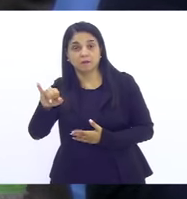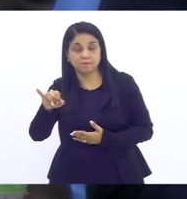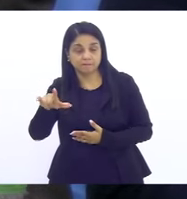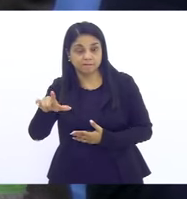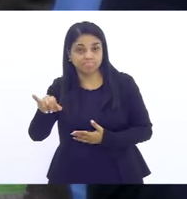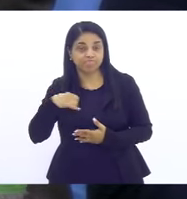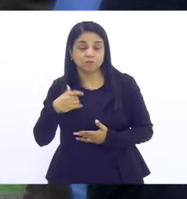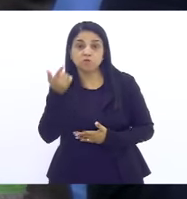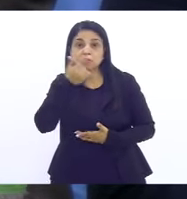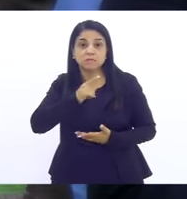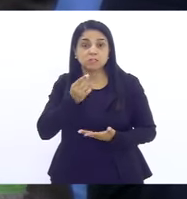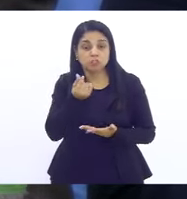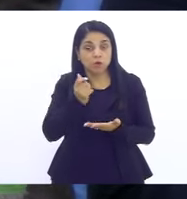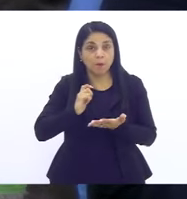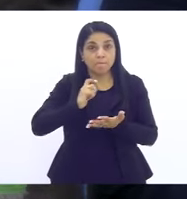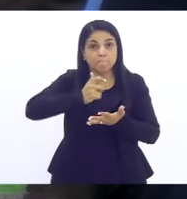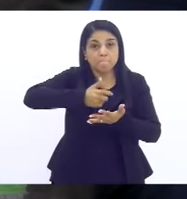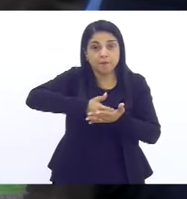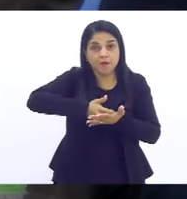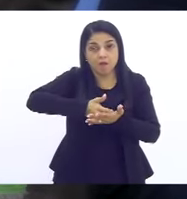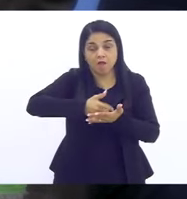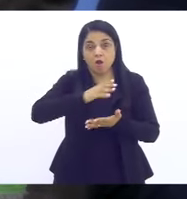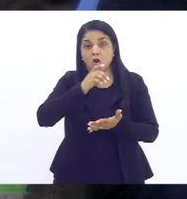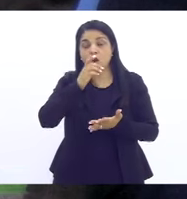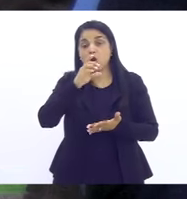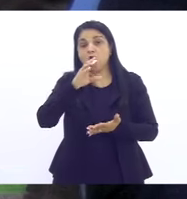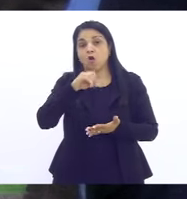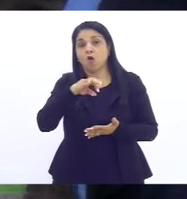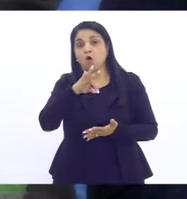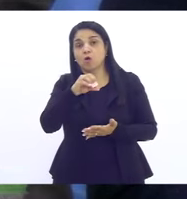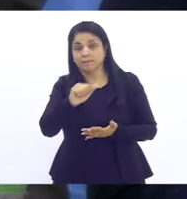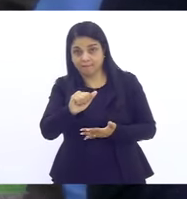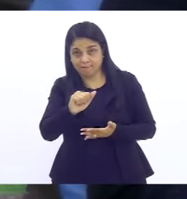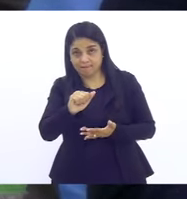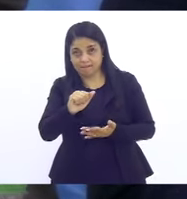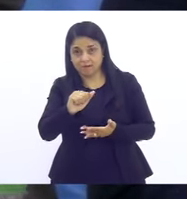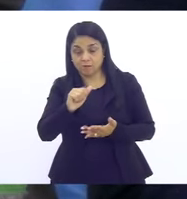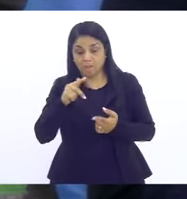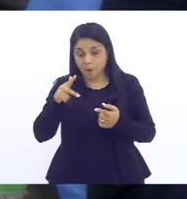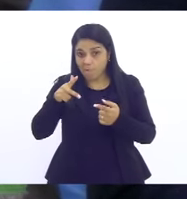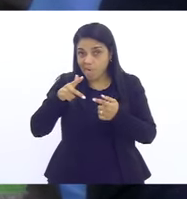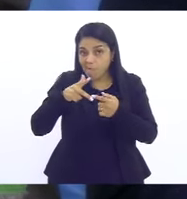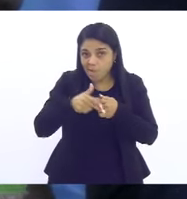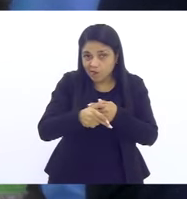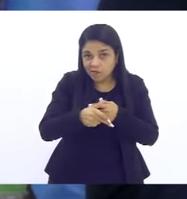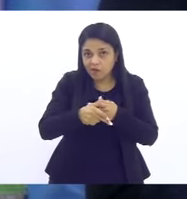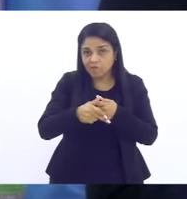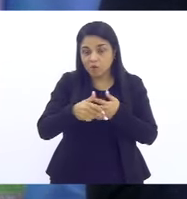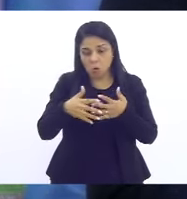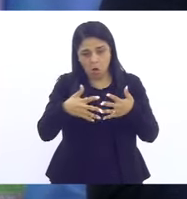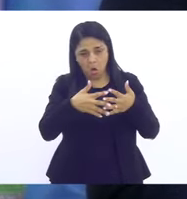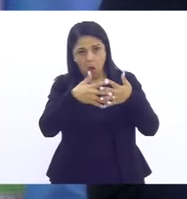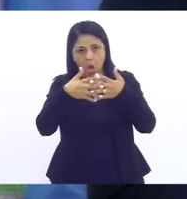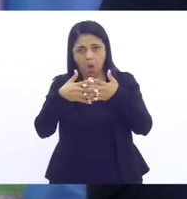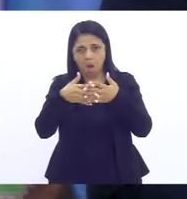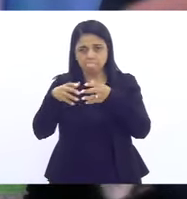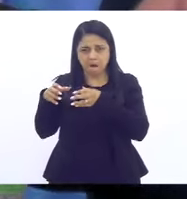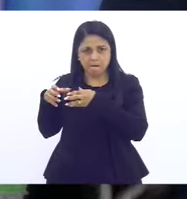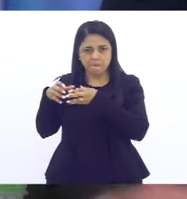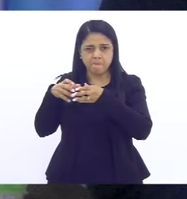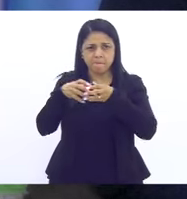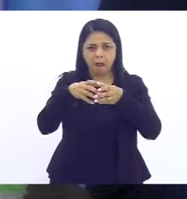conta. Quando é para cortar uma luz, você vê um comboio para subir no poste, cortar a luz do trabalhador,